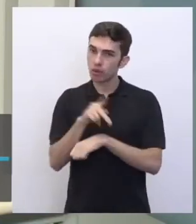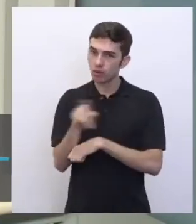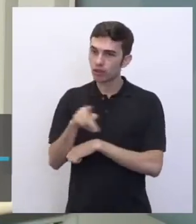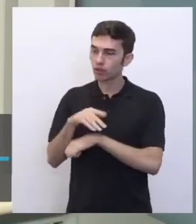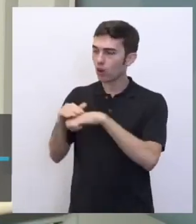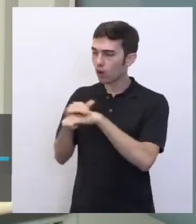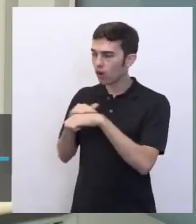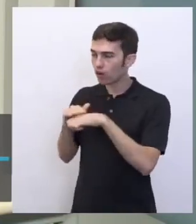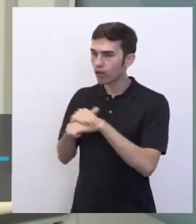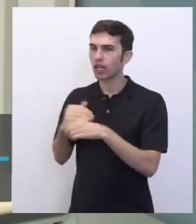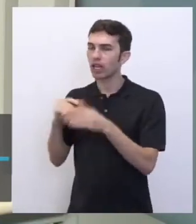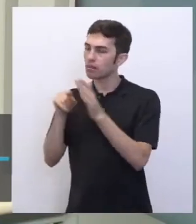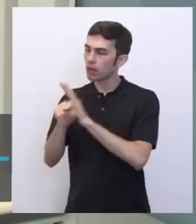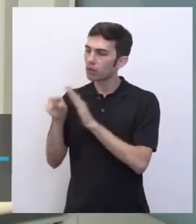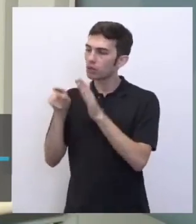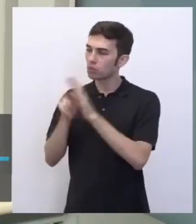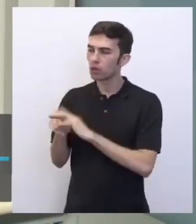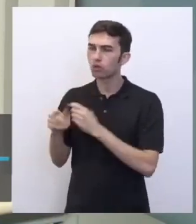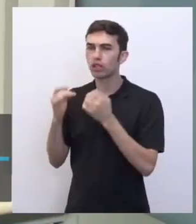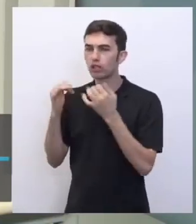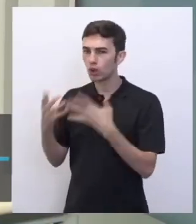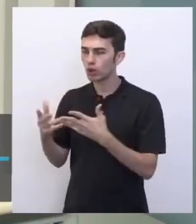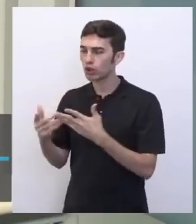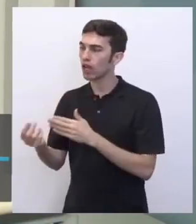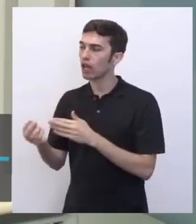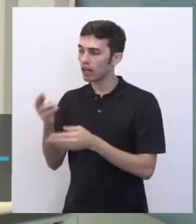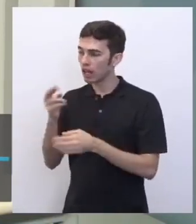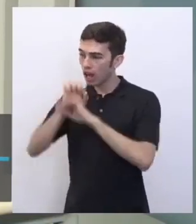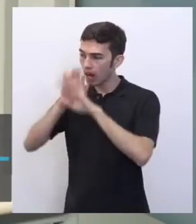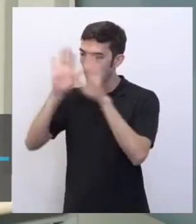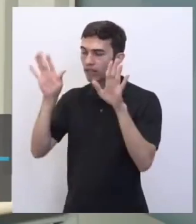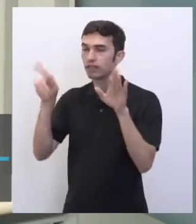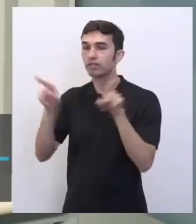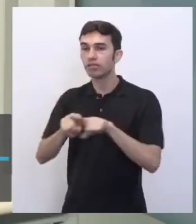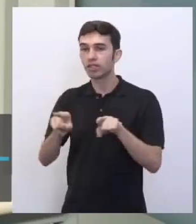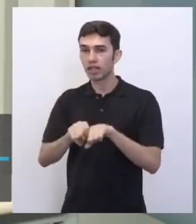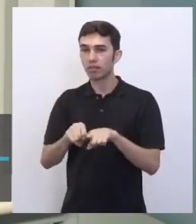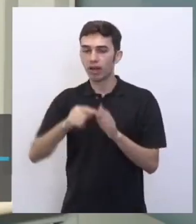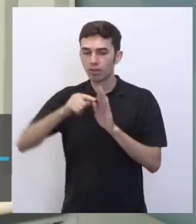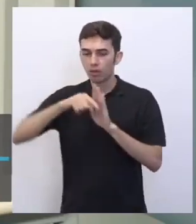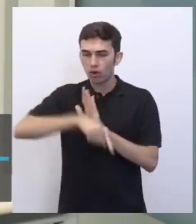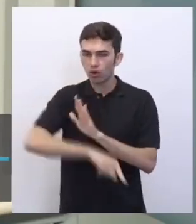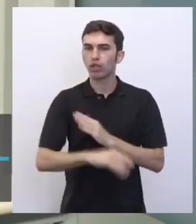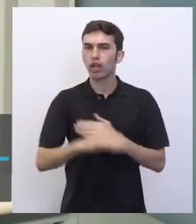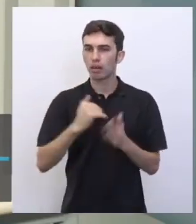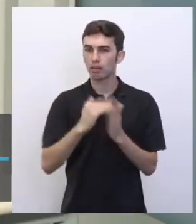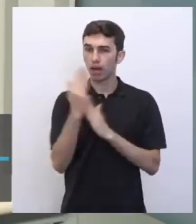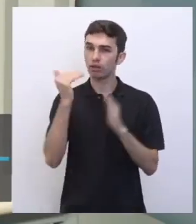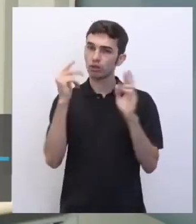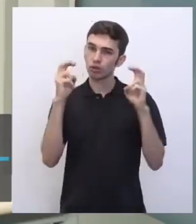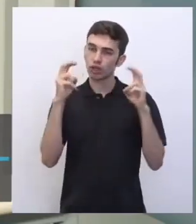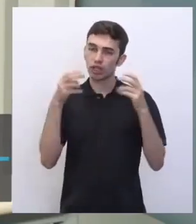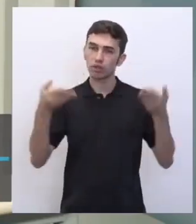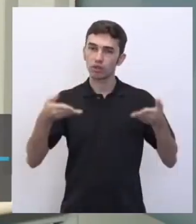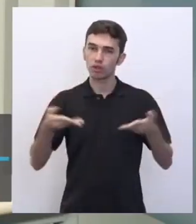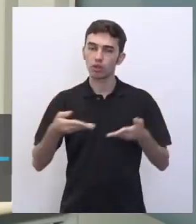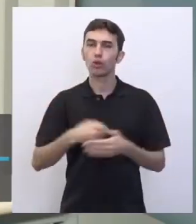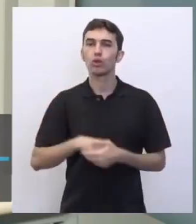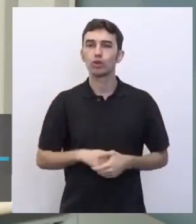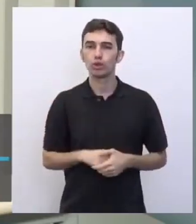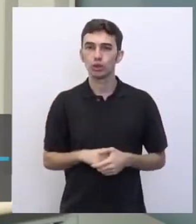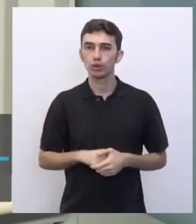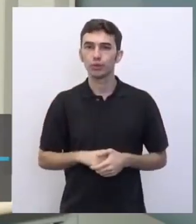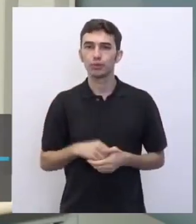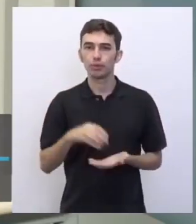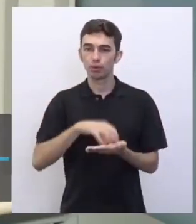professores, né, e esclarecer todas as dúvidas e aprofundar os estudos com relação aos temas apresentados na aula daqui